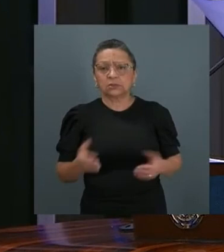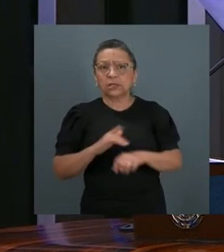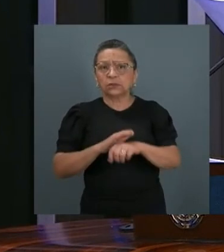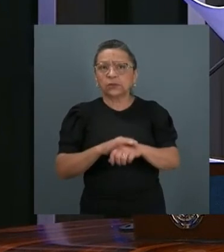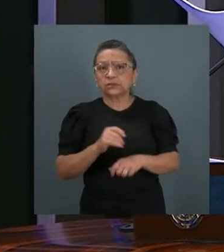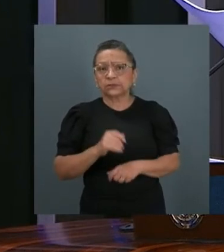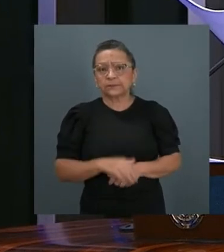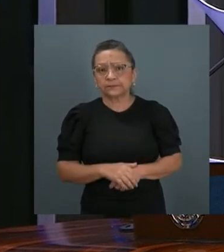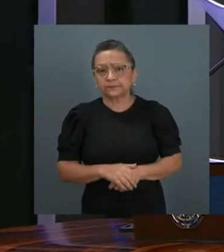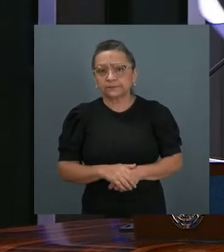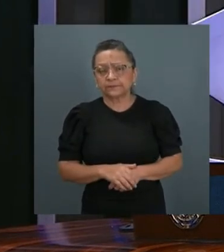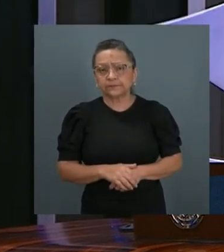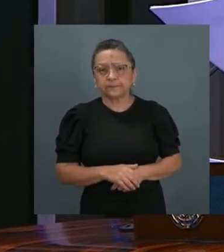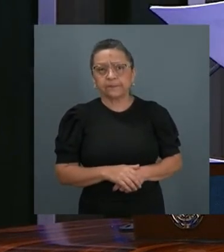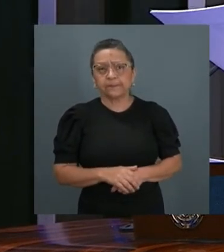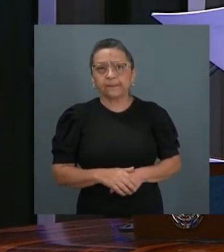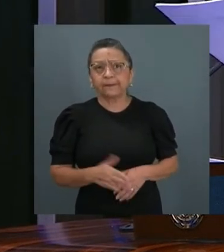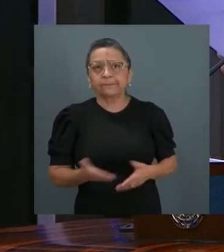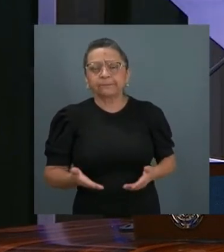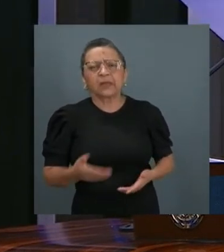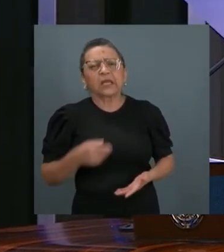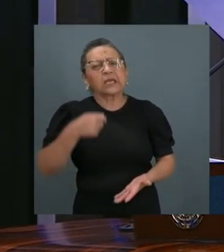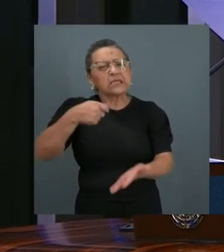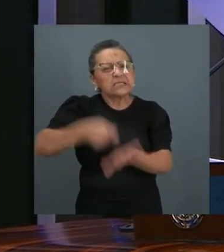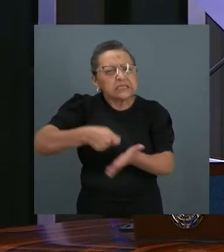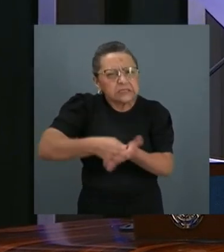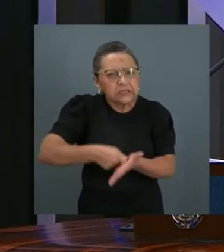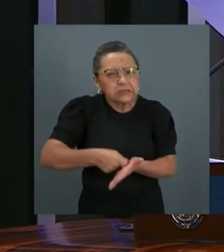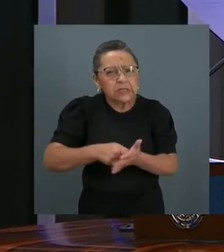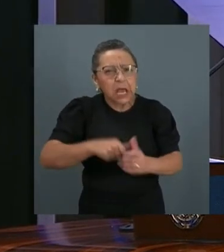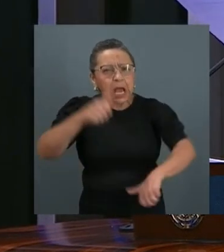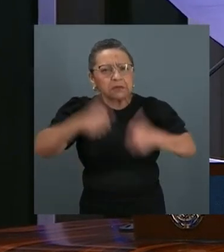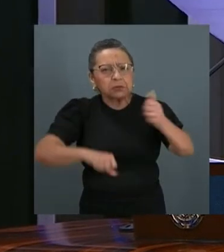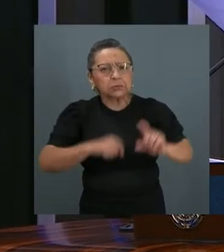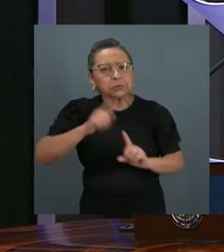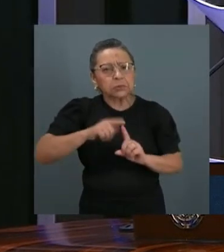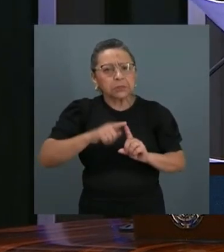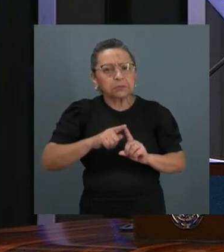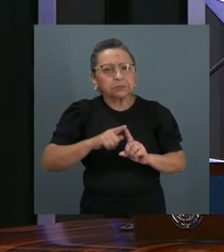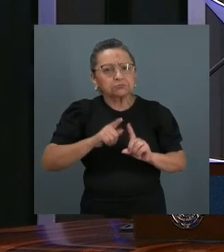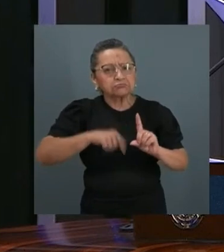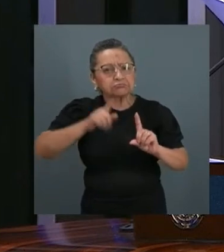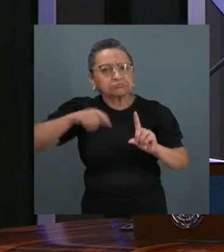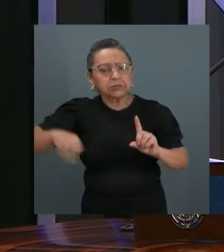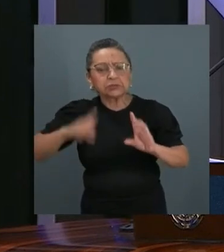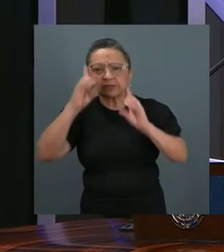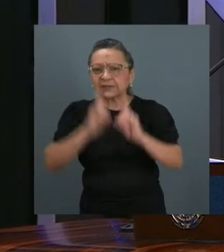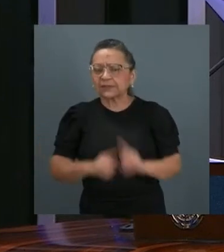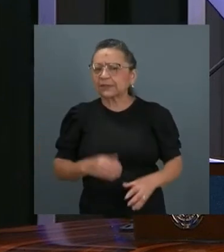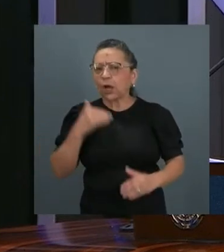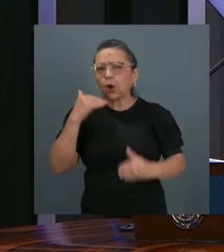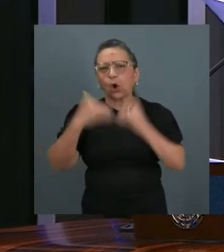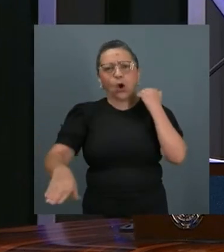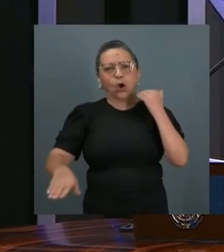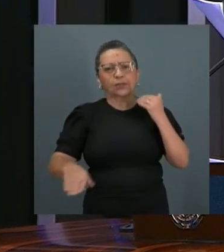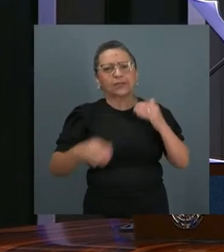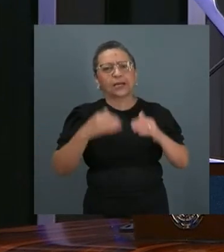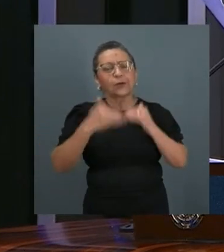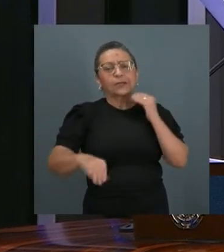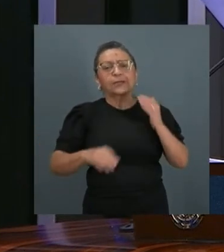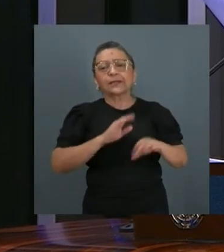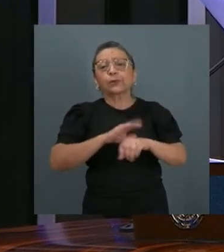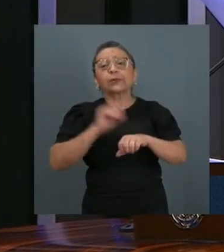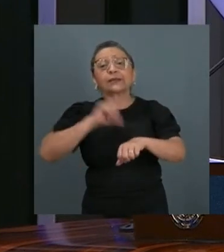que é o CID. Exigir a avaliação do grau de deficiência contraria os princípios fundamentais estabelecidos